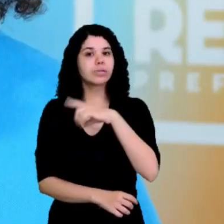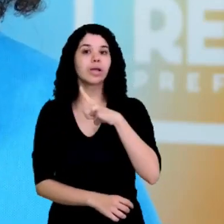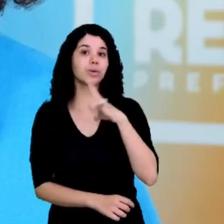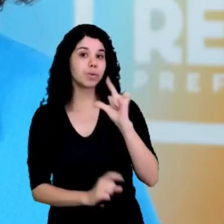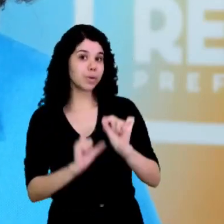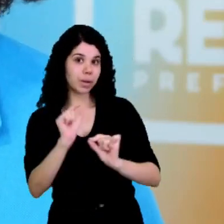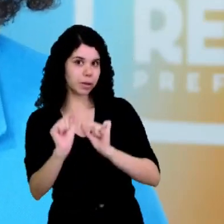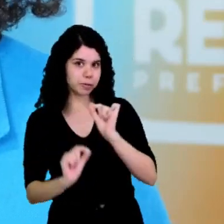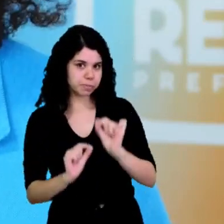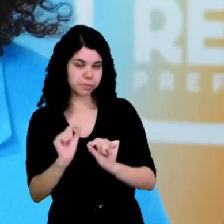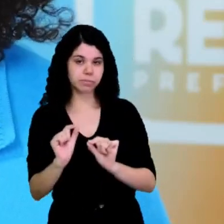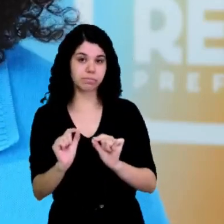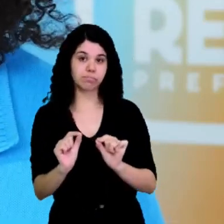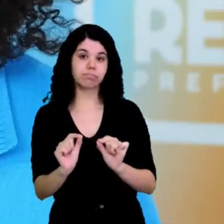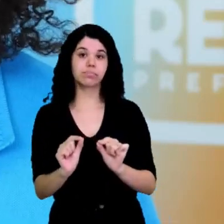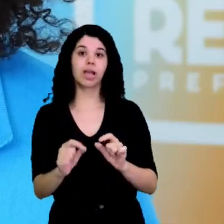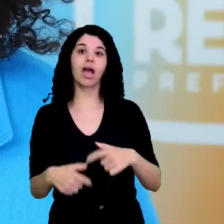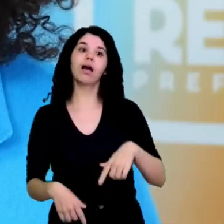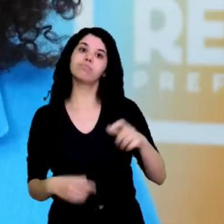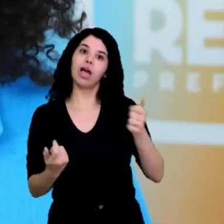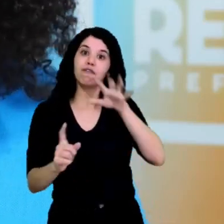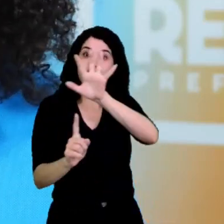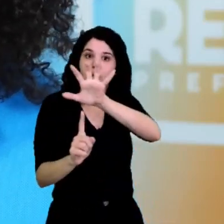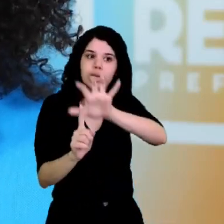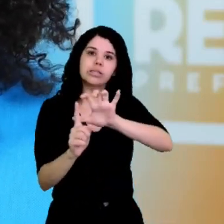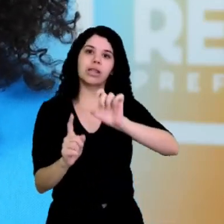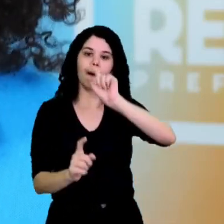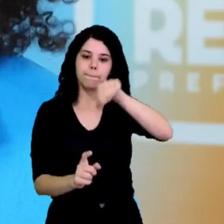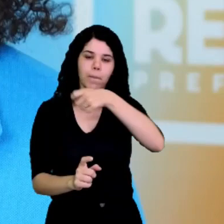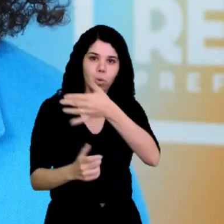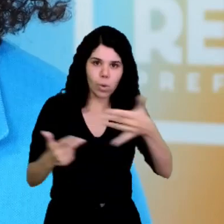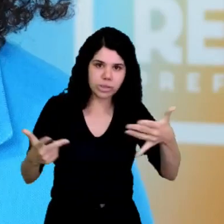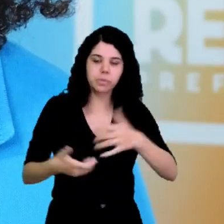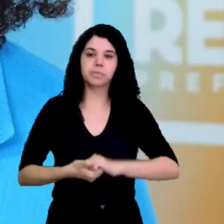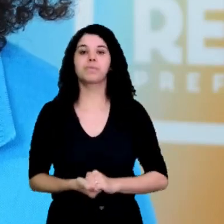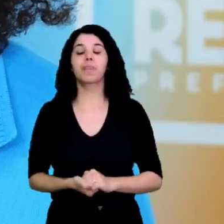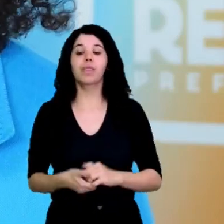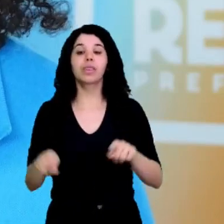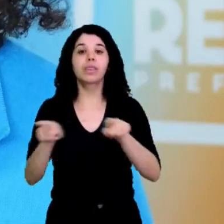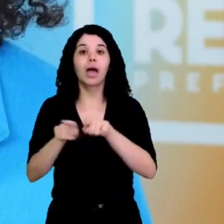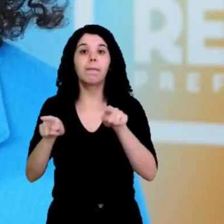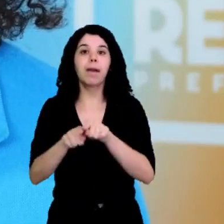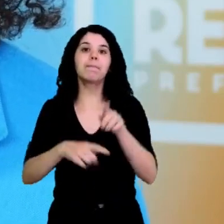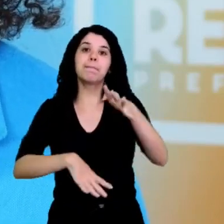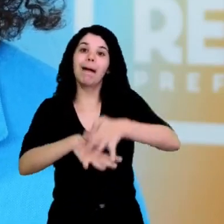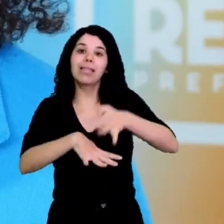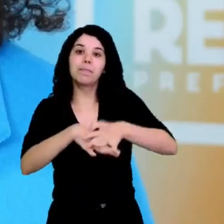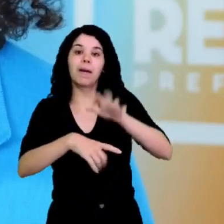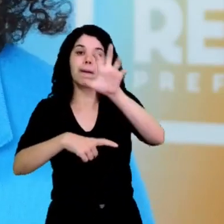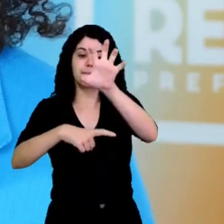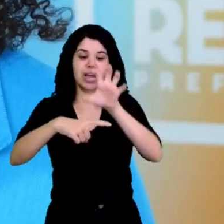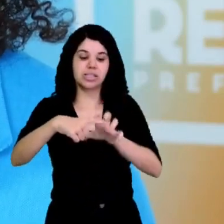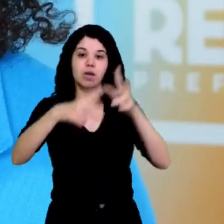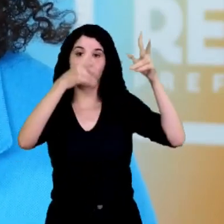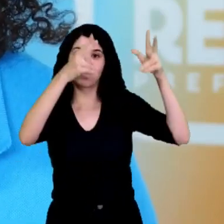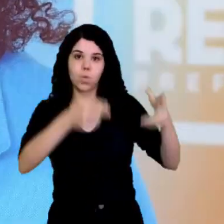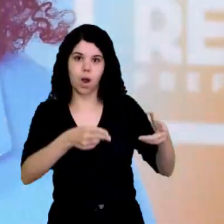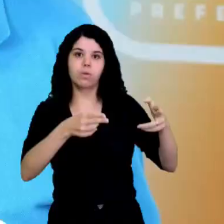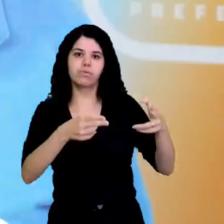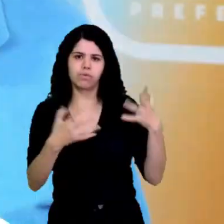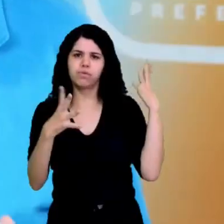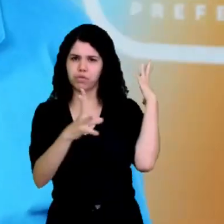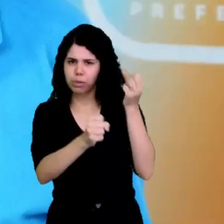conteúdo será o poder da pontuação. E em matemática, identificar frações equivalentes. Vamos